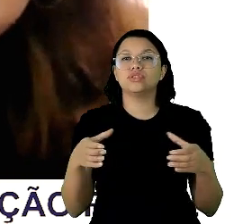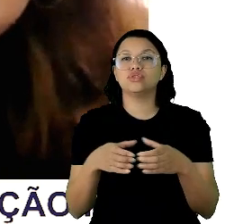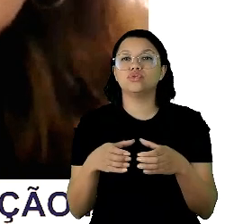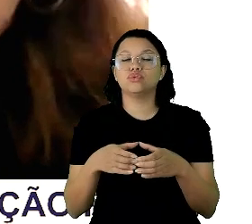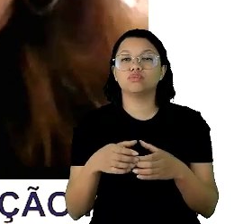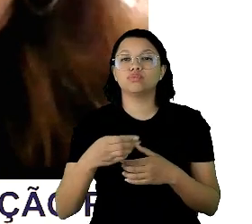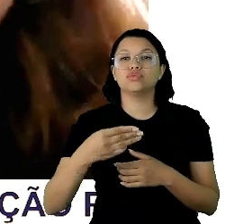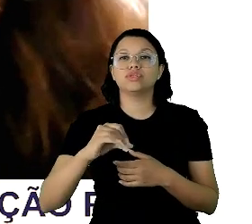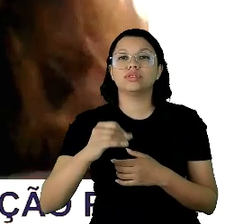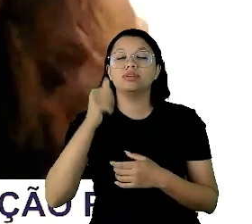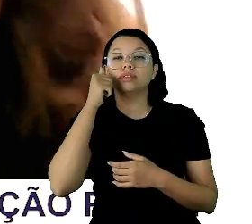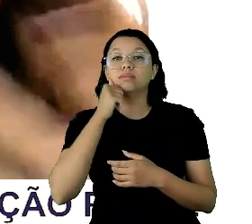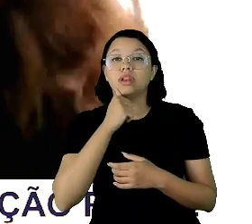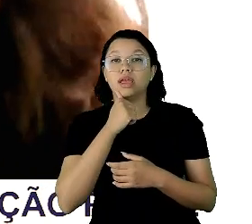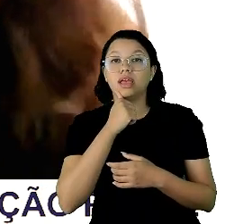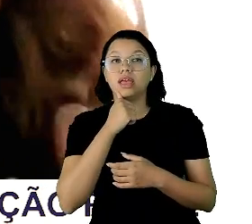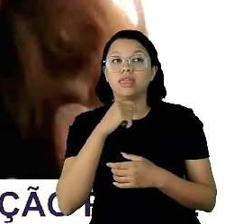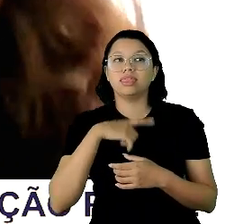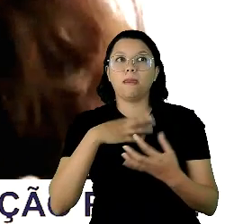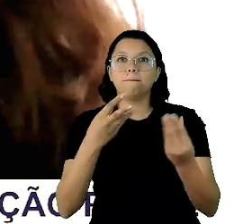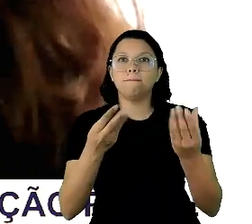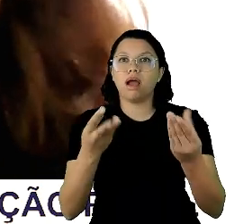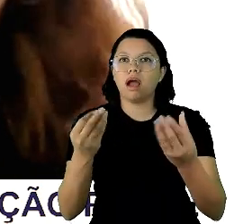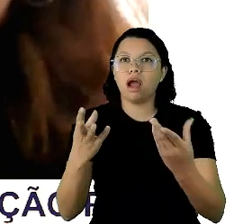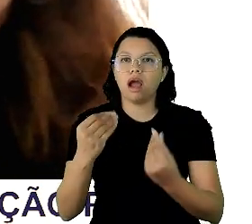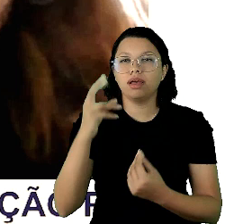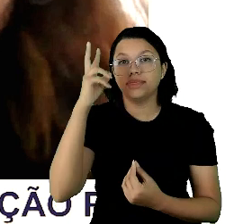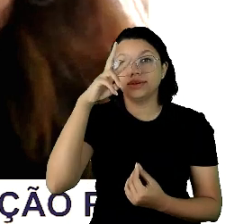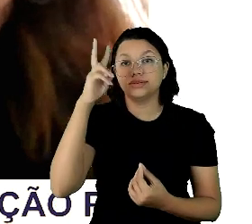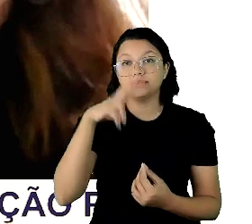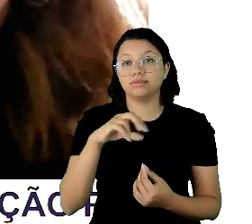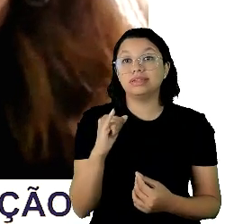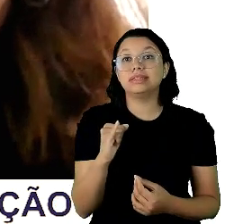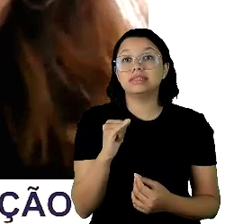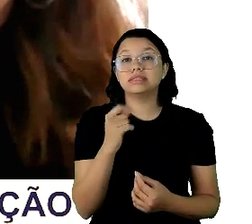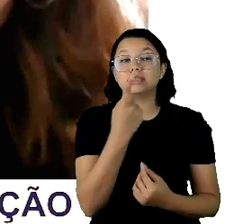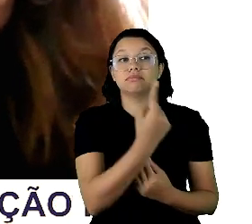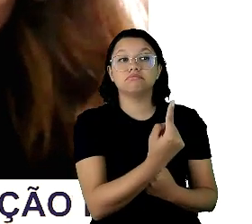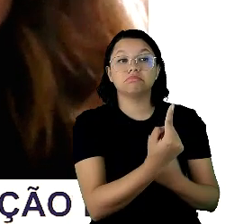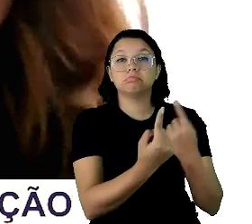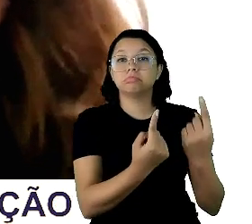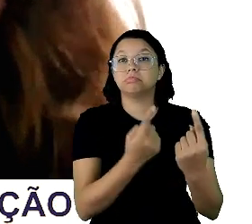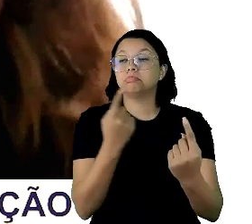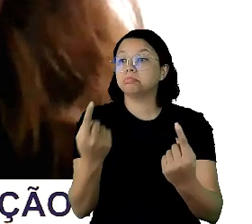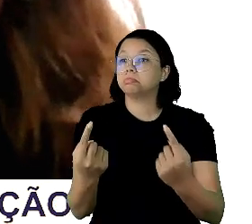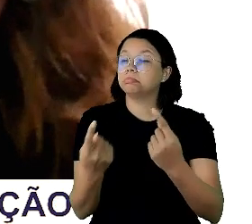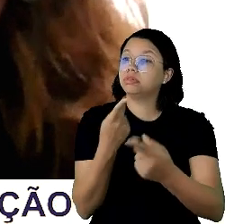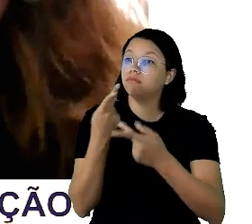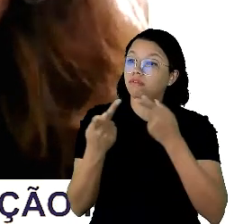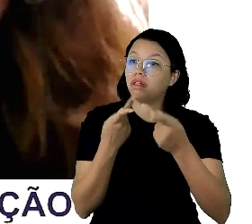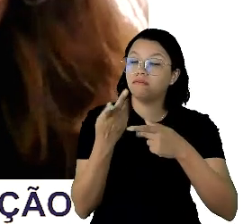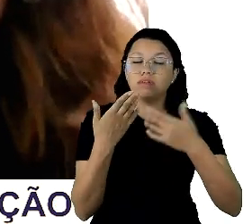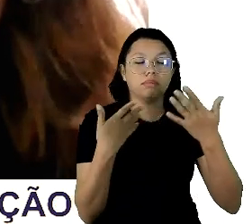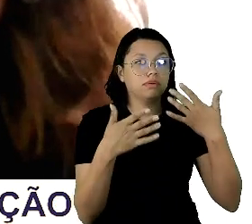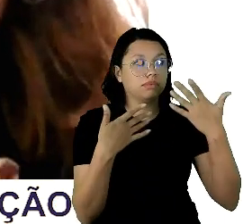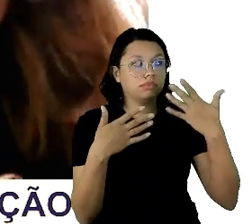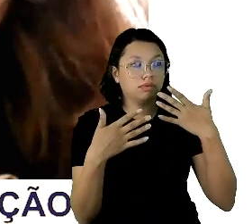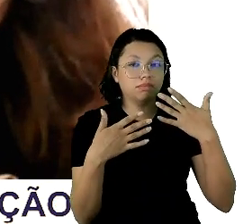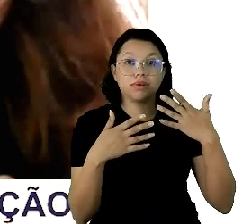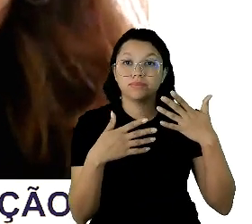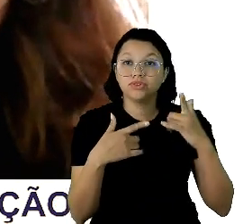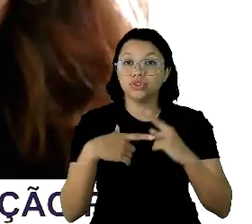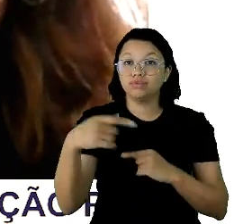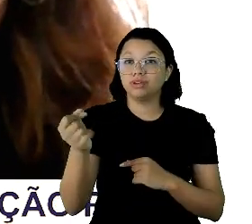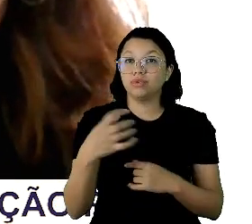monte de história. E se uma compartilhar a história com a outra, a gente vai sair de lá se sentindo melhor, se sentindo mais forte. Então, acho que tem muito